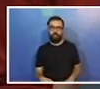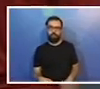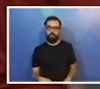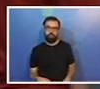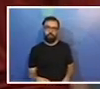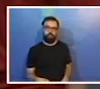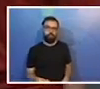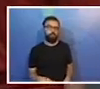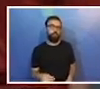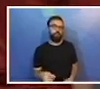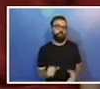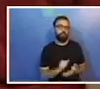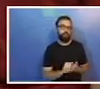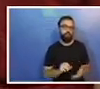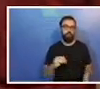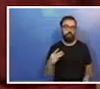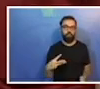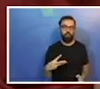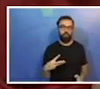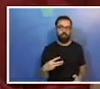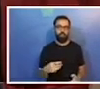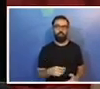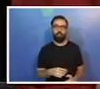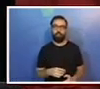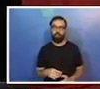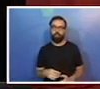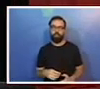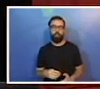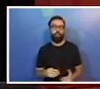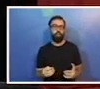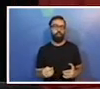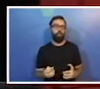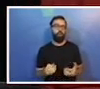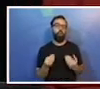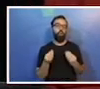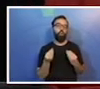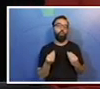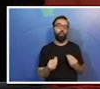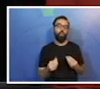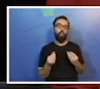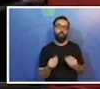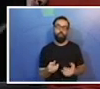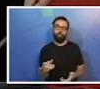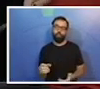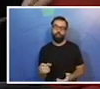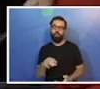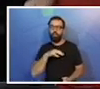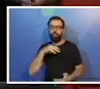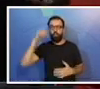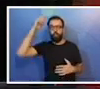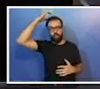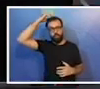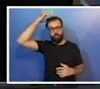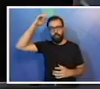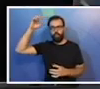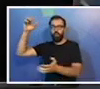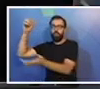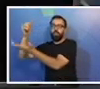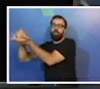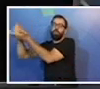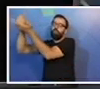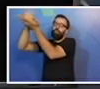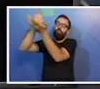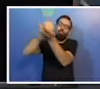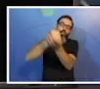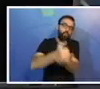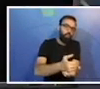Exercício 3. De que maneira o mico-estrela foi introduzido nas regiões Sul e Sudeste? Olha, aqui nós temos uma